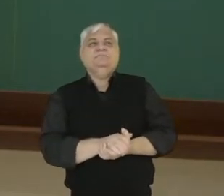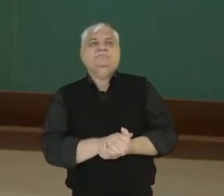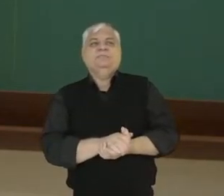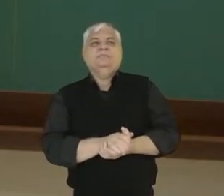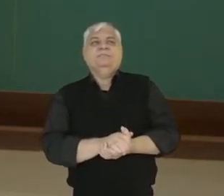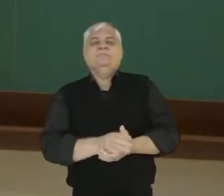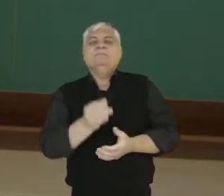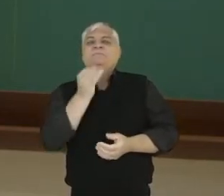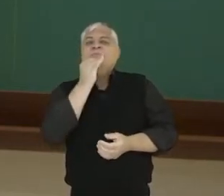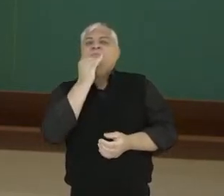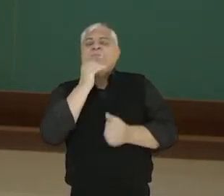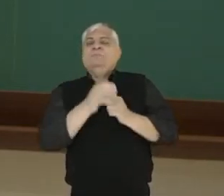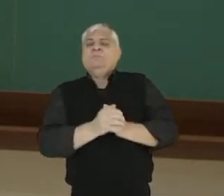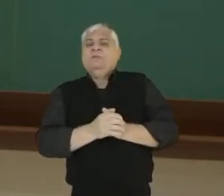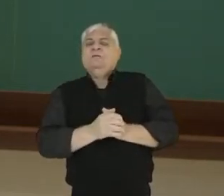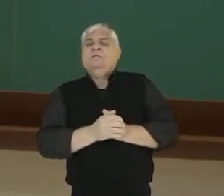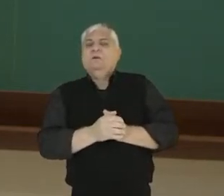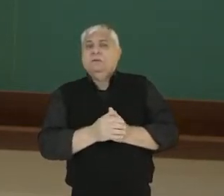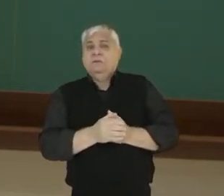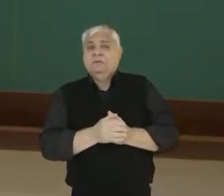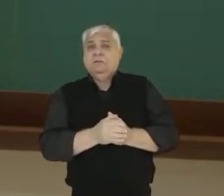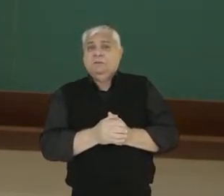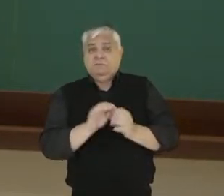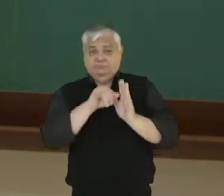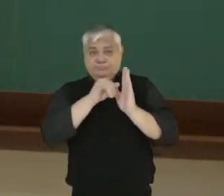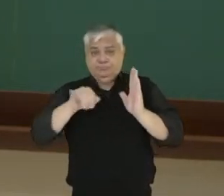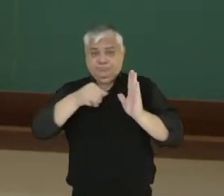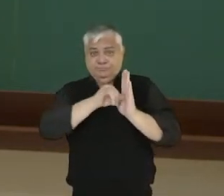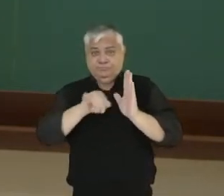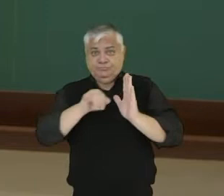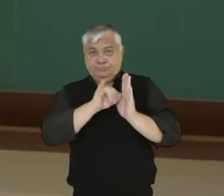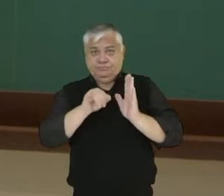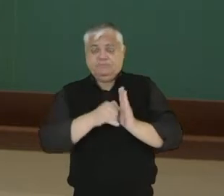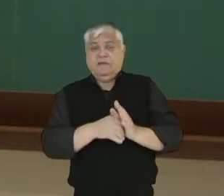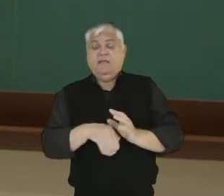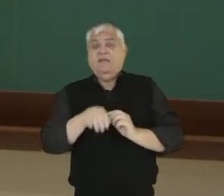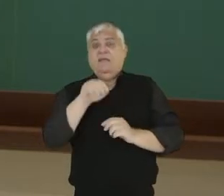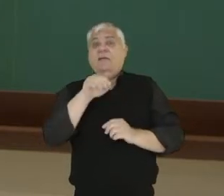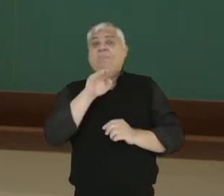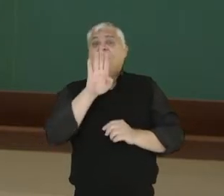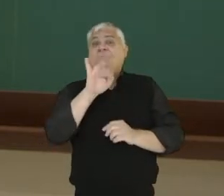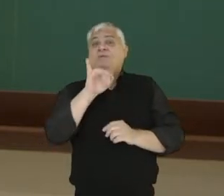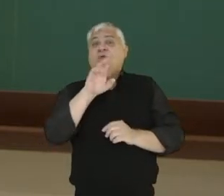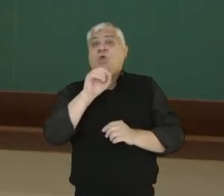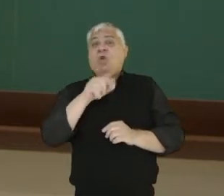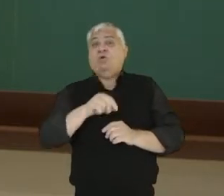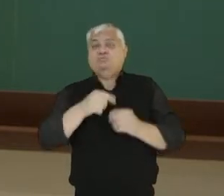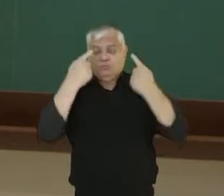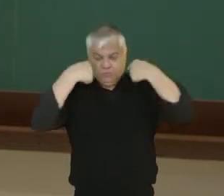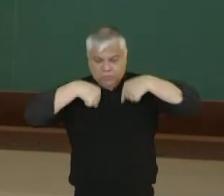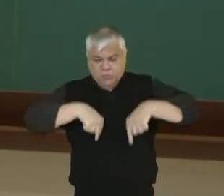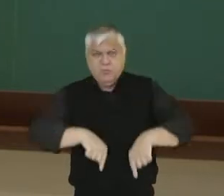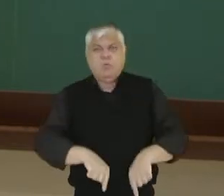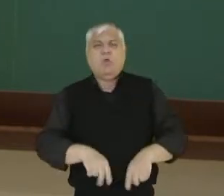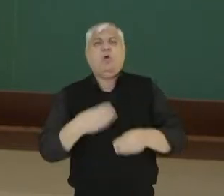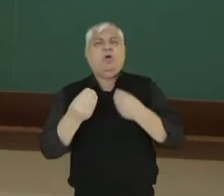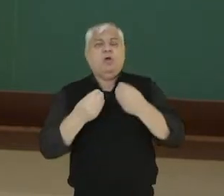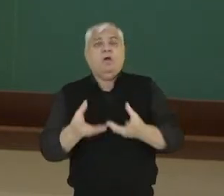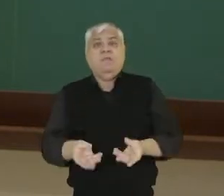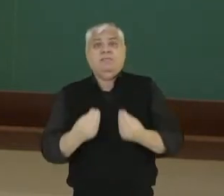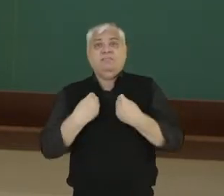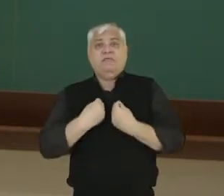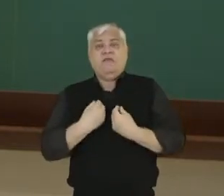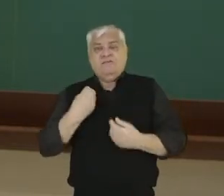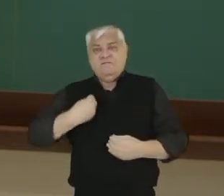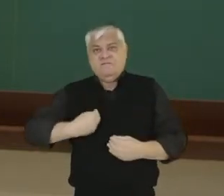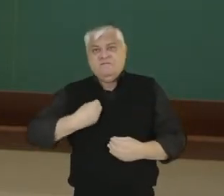sobre energia e o sistema biológico. Os seres vivos necessitam de uma reserva de energia para manterem a vida e para desempenharem